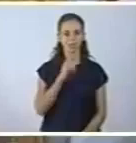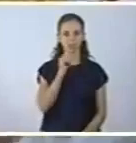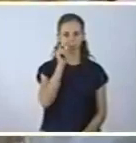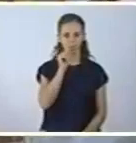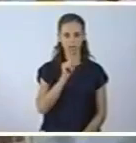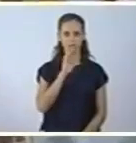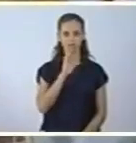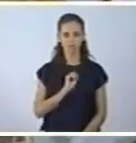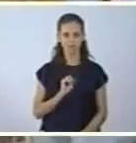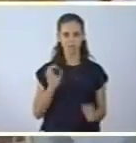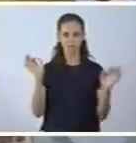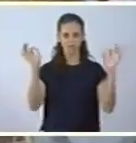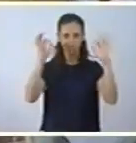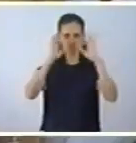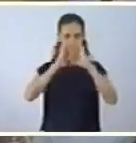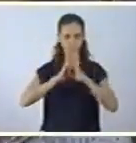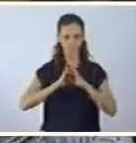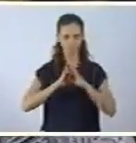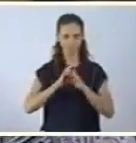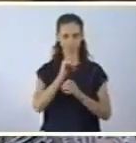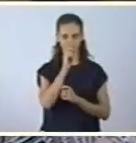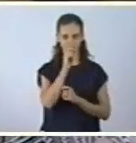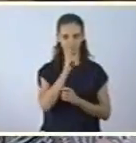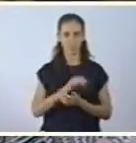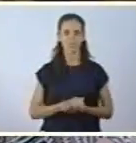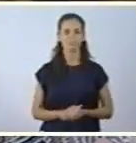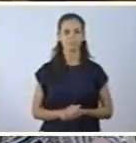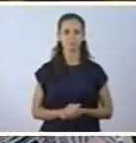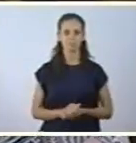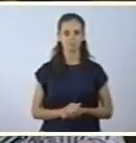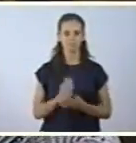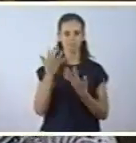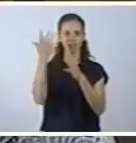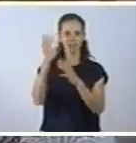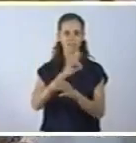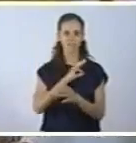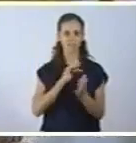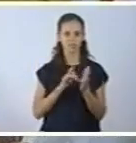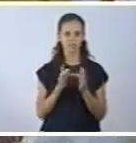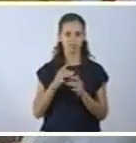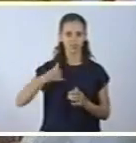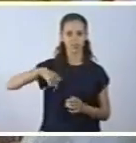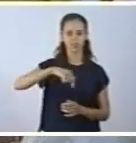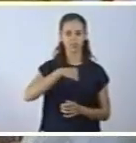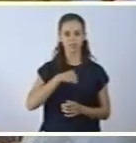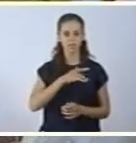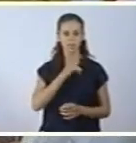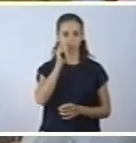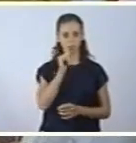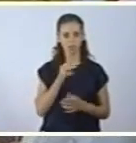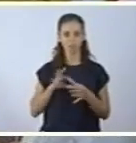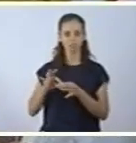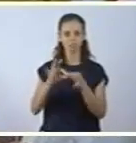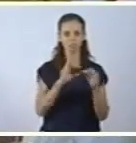Em nome do Pai, e do Filho, e do Espírito Santo. Amém. A graça de Nosso Senhor Jesus Cristo, o amor do Pai e